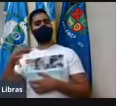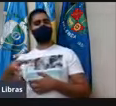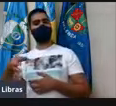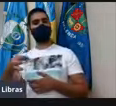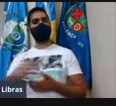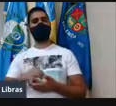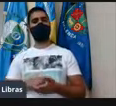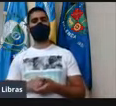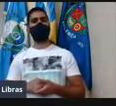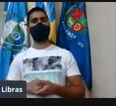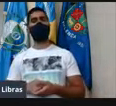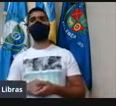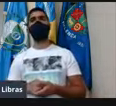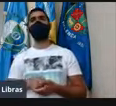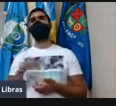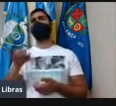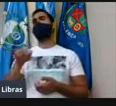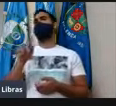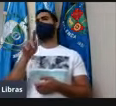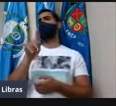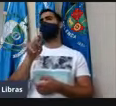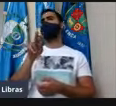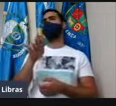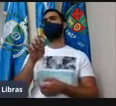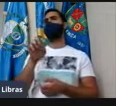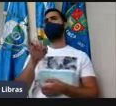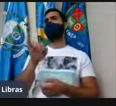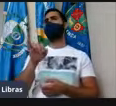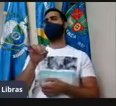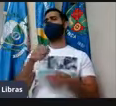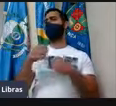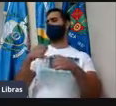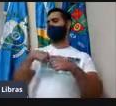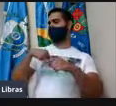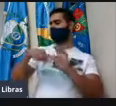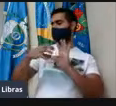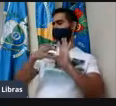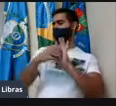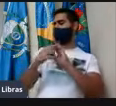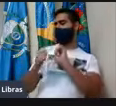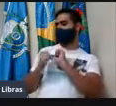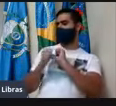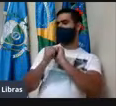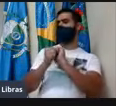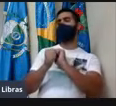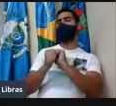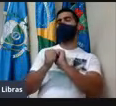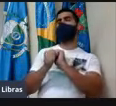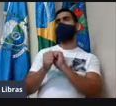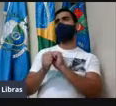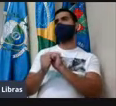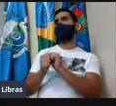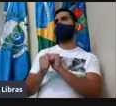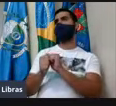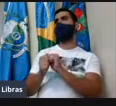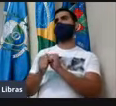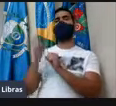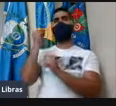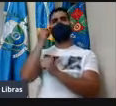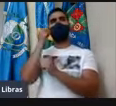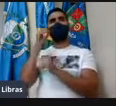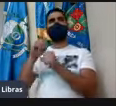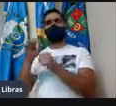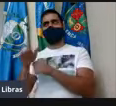o PREV precisar dessa casa, a gente está aí junto, disposto para resolver da melhor